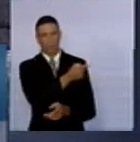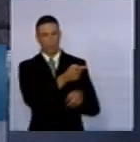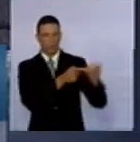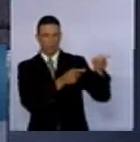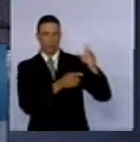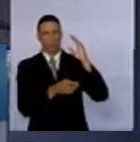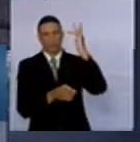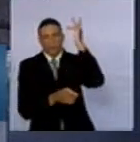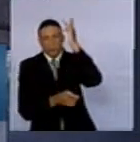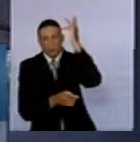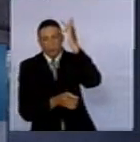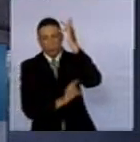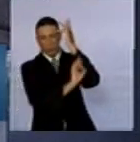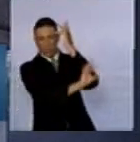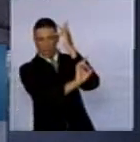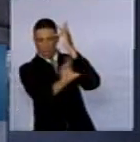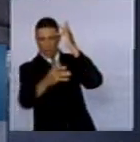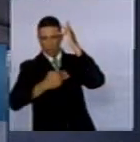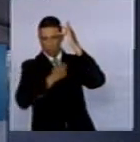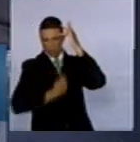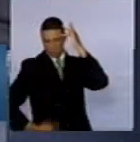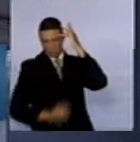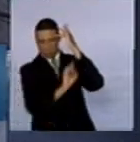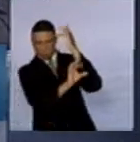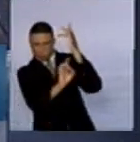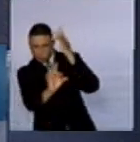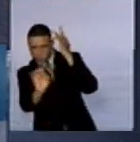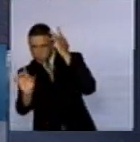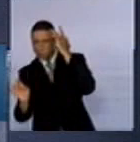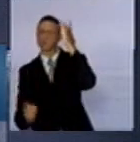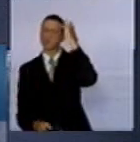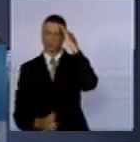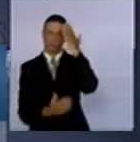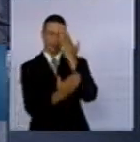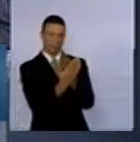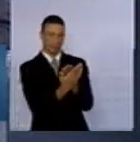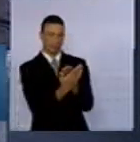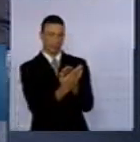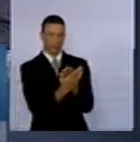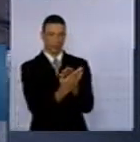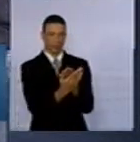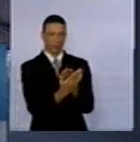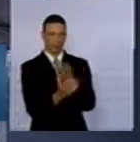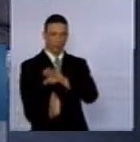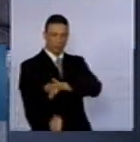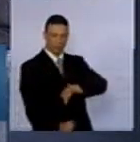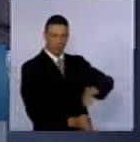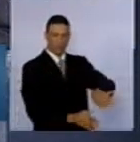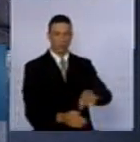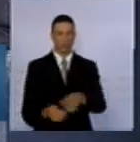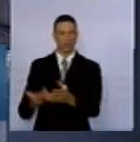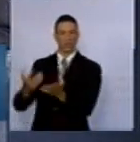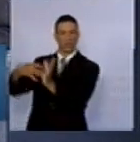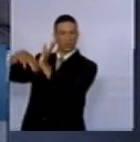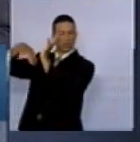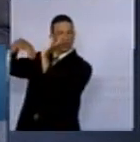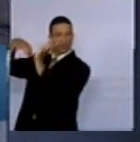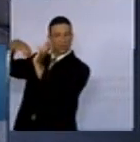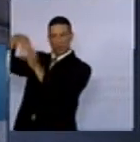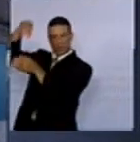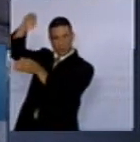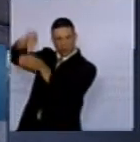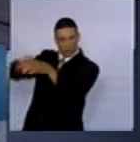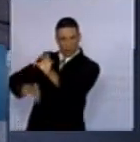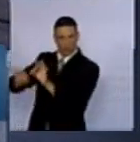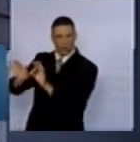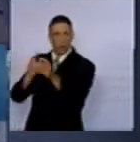discernimento dos Senhores ministros do Supremo Tribunal Federal nem tudo que é feito no parlamento é ouro puro